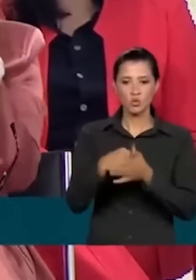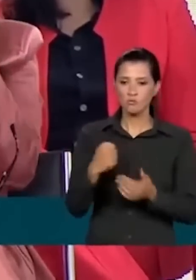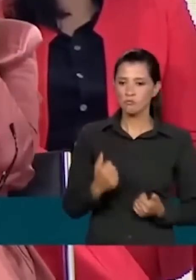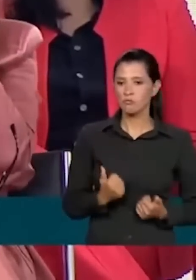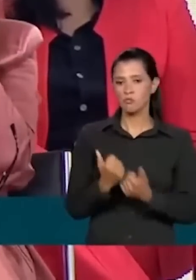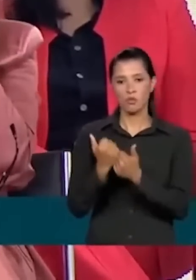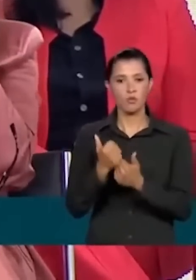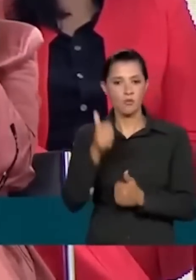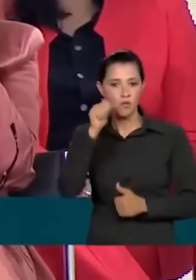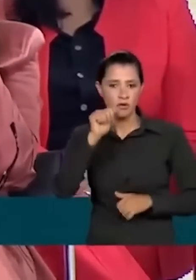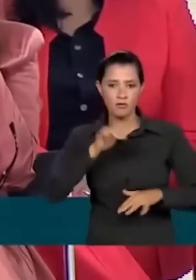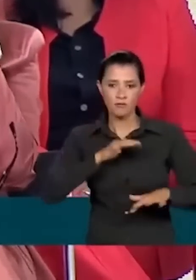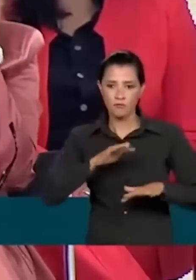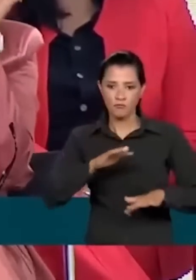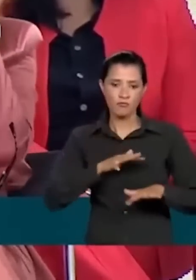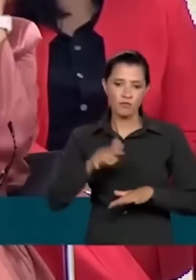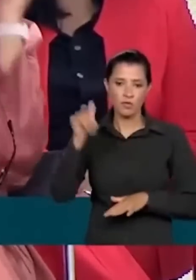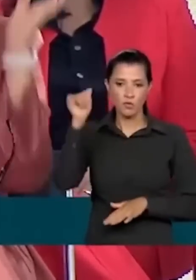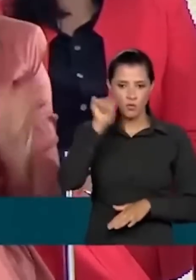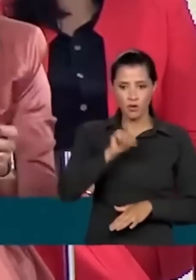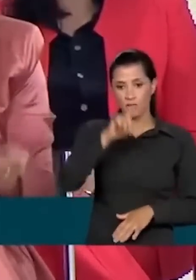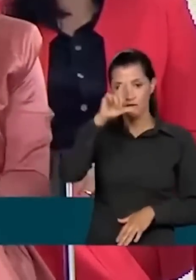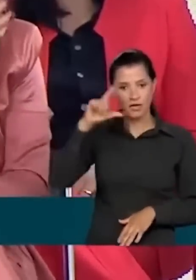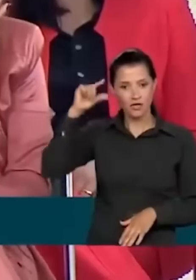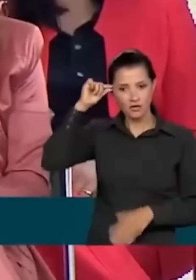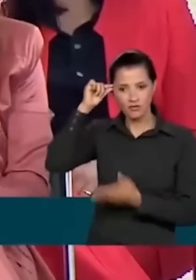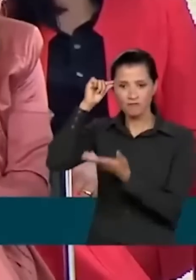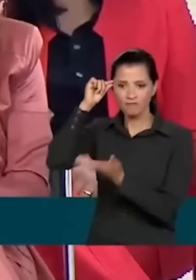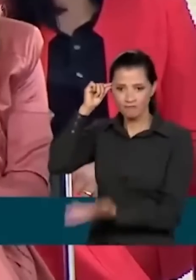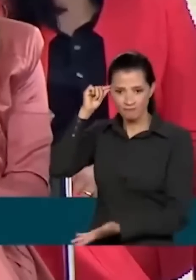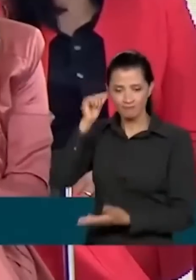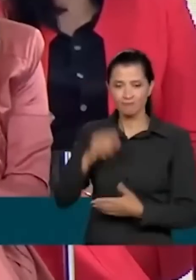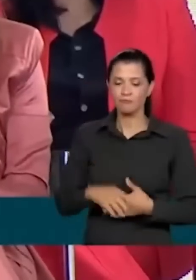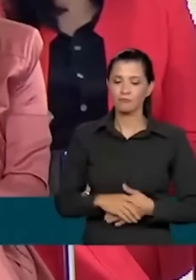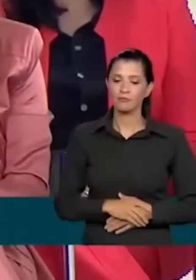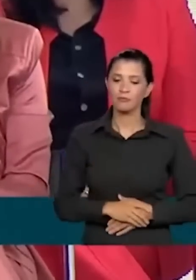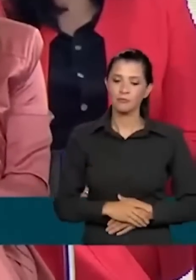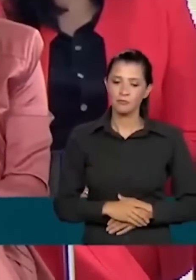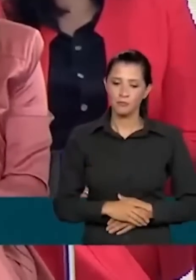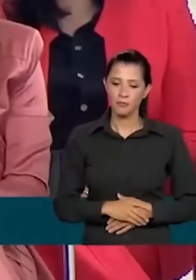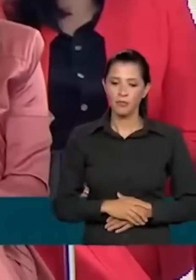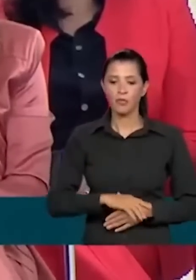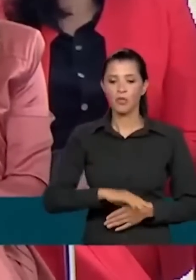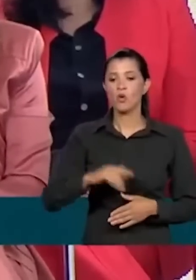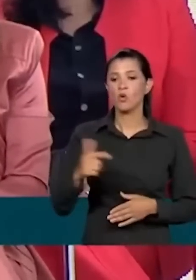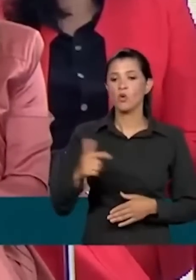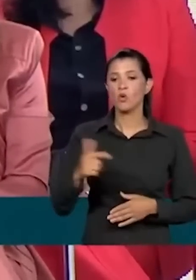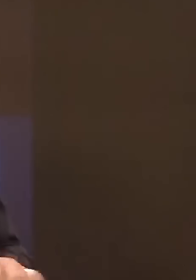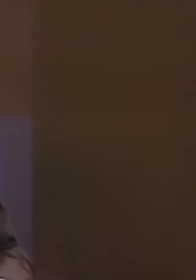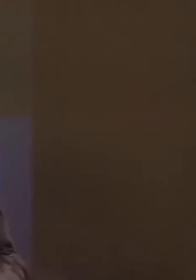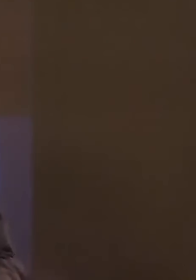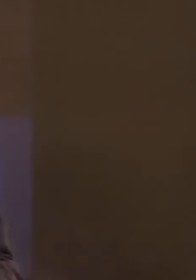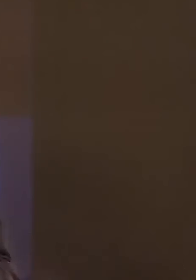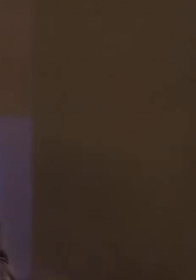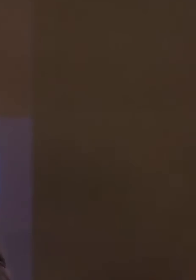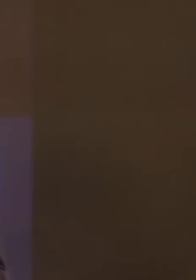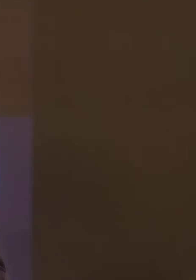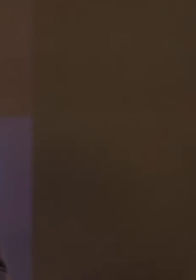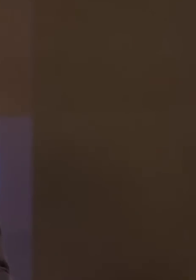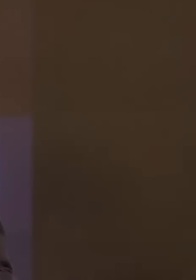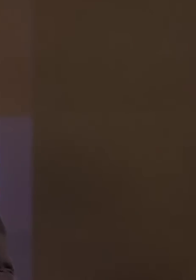olhando para o retrovisor né Paula continua olhando para o retrovisor e veja você né até as imagens